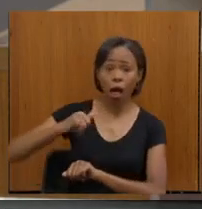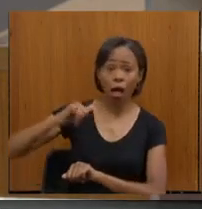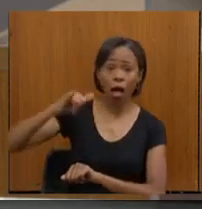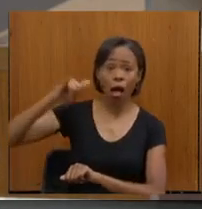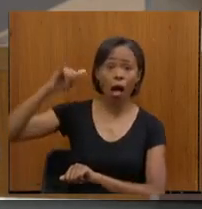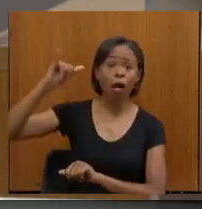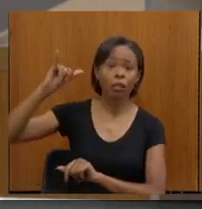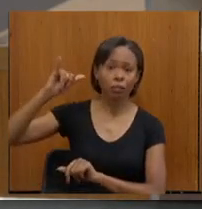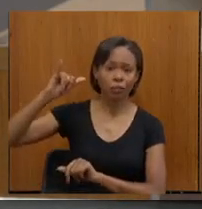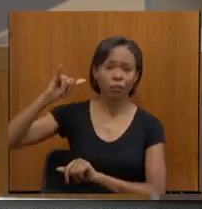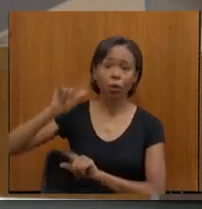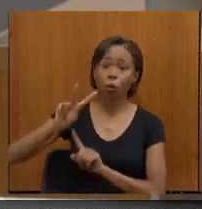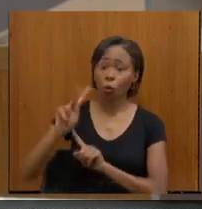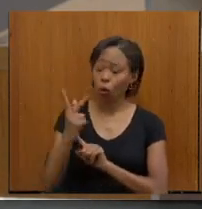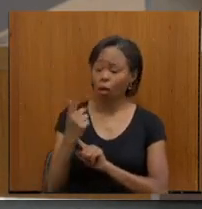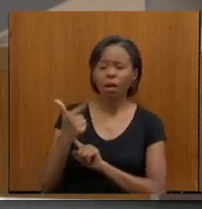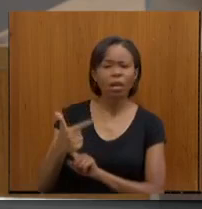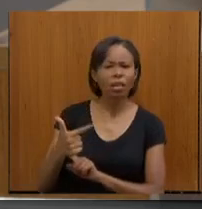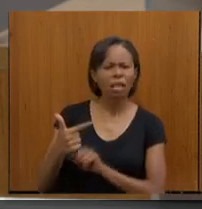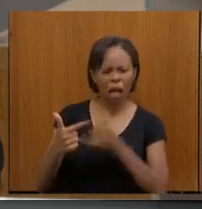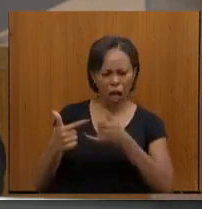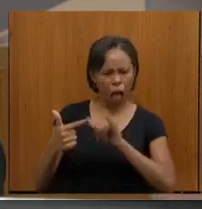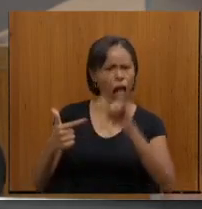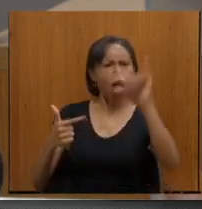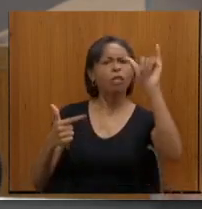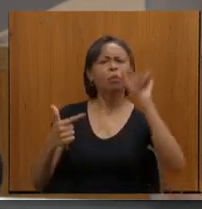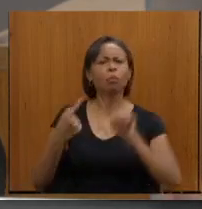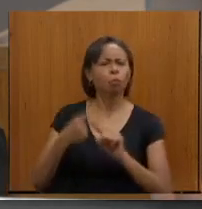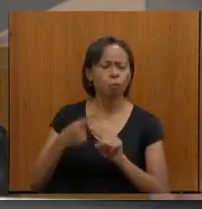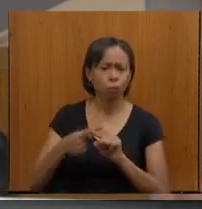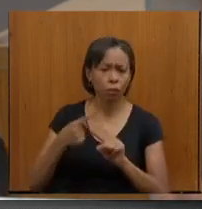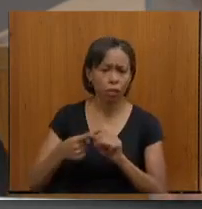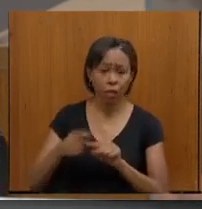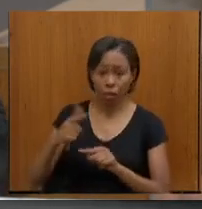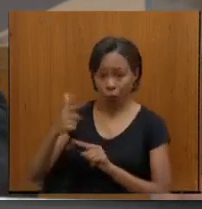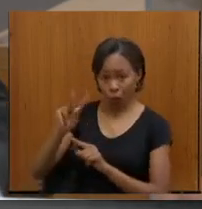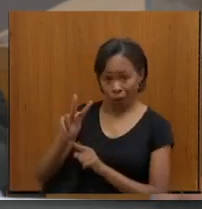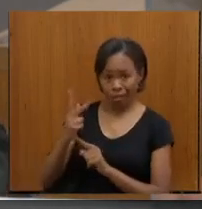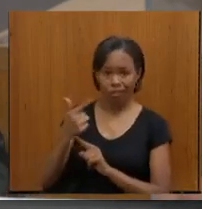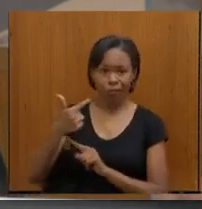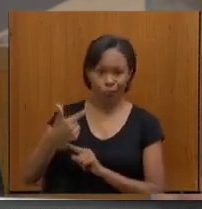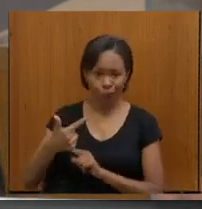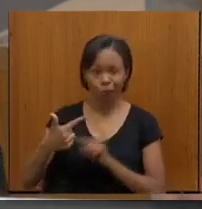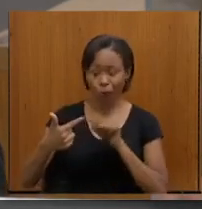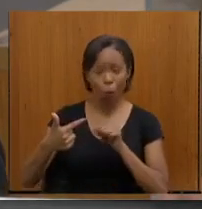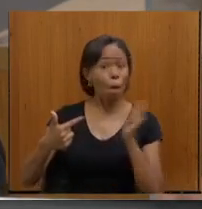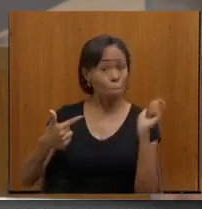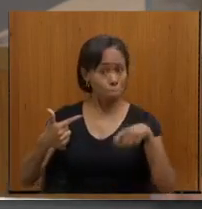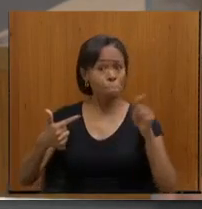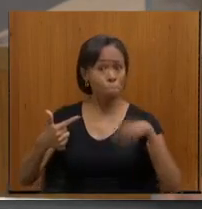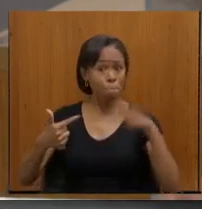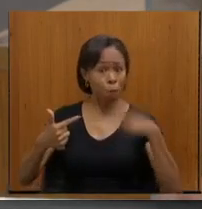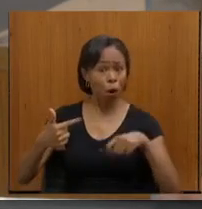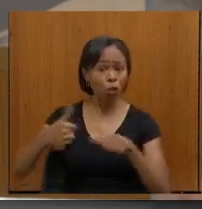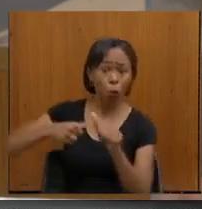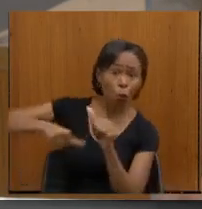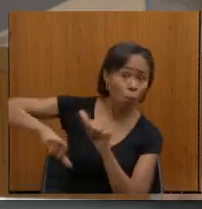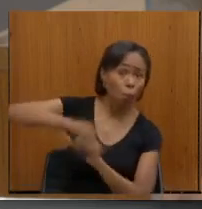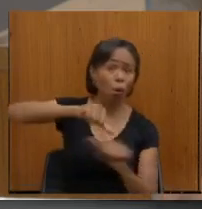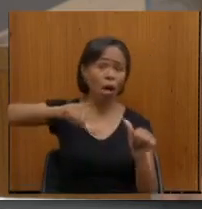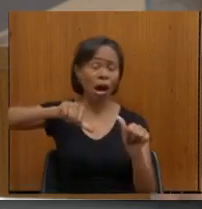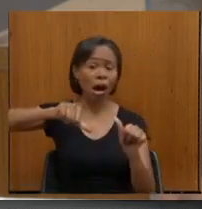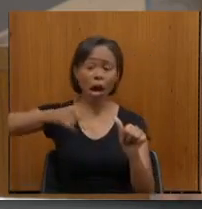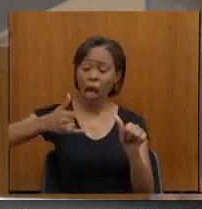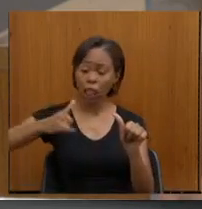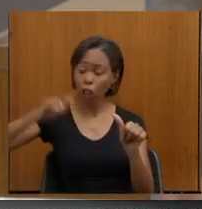vetor energético porque através de hidrogênio a gente consegue transformar praticamente qualquer tipo de energia em outro mais